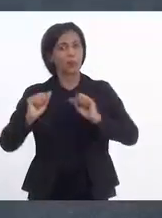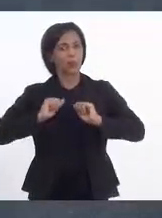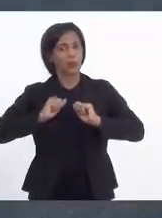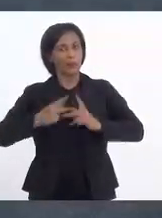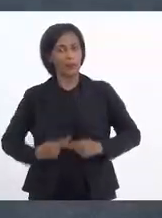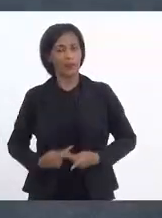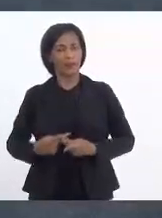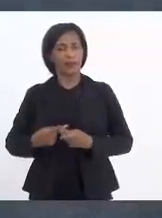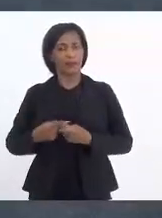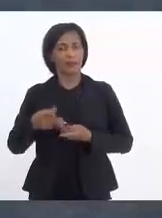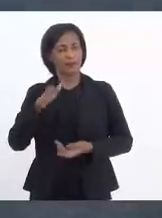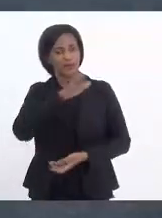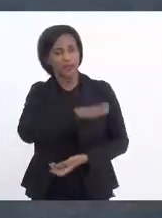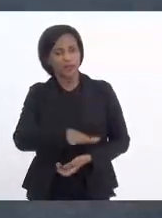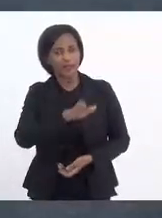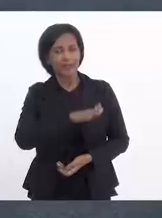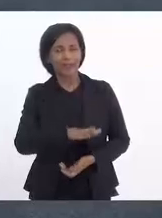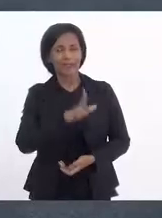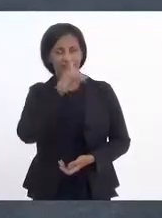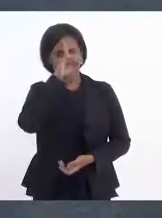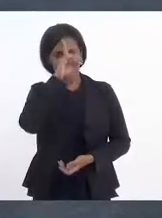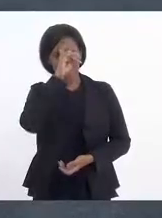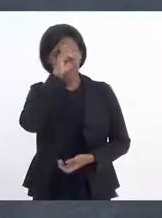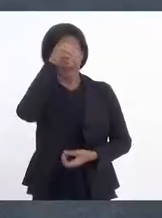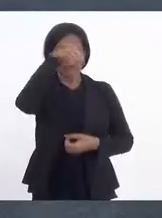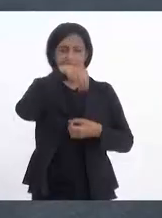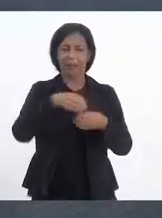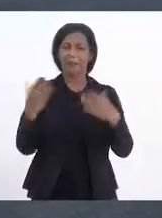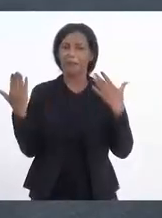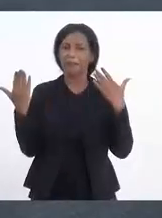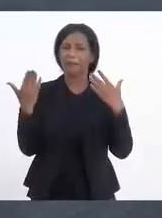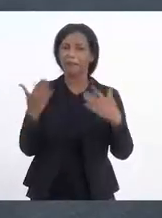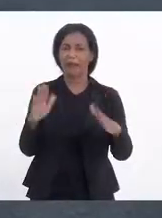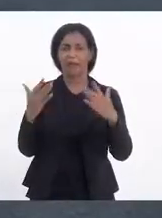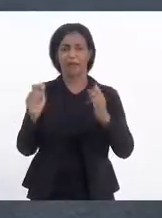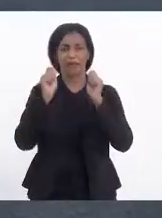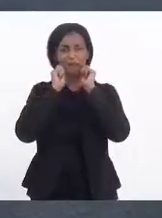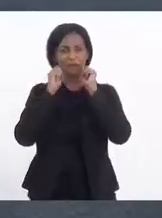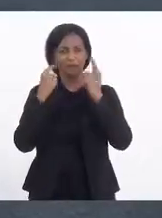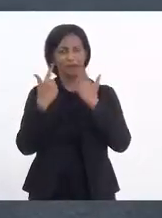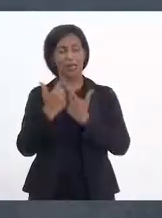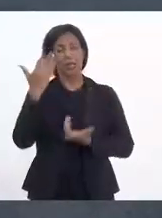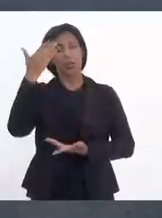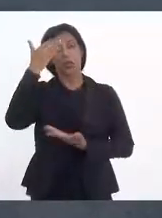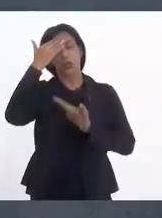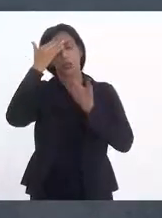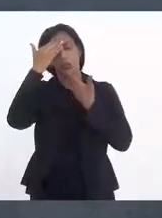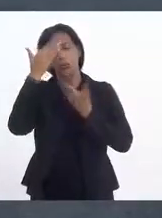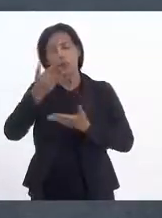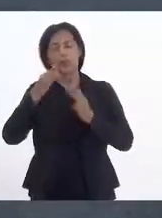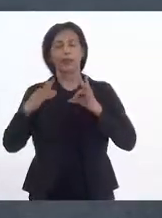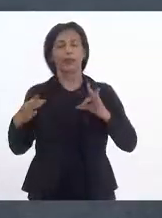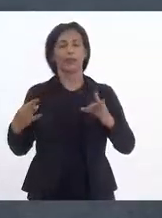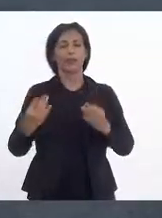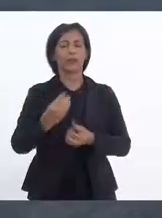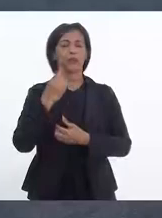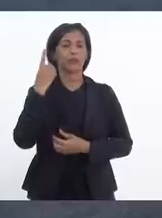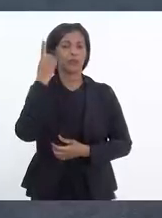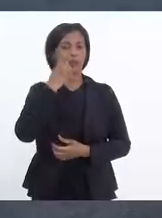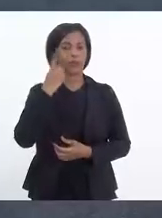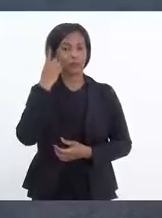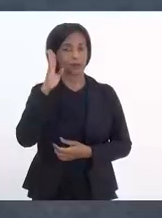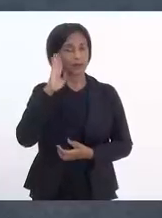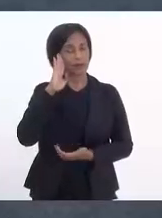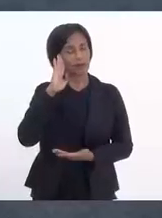humanitário para as nossas crianças Parabéns ao Parlamento Fluminense e obrigado a todos os deputados